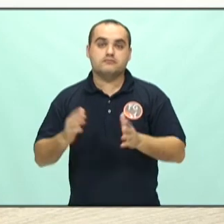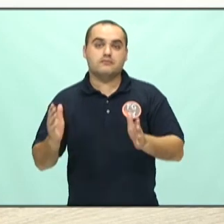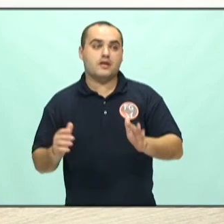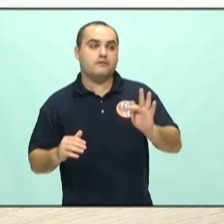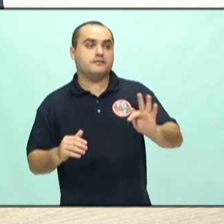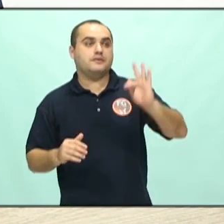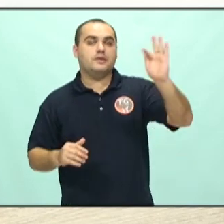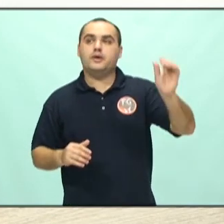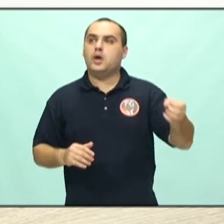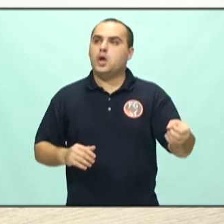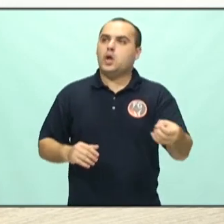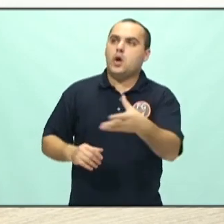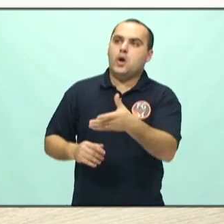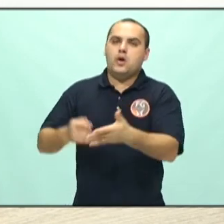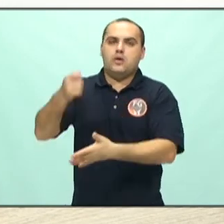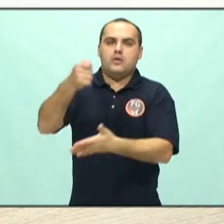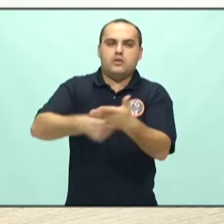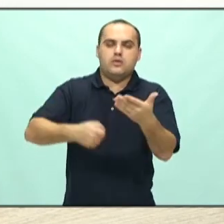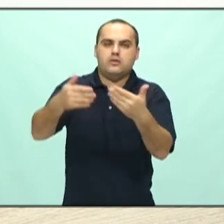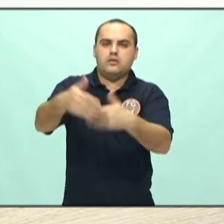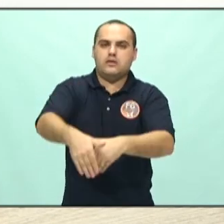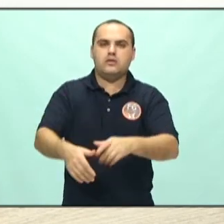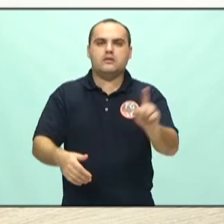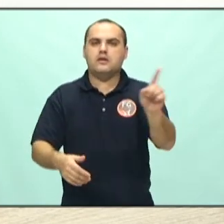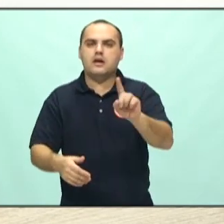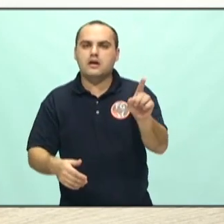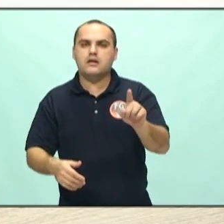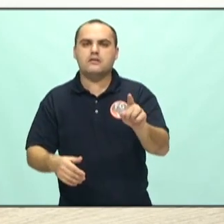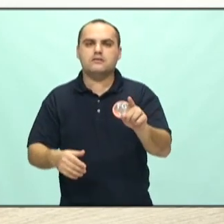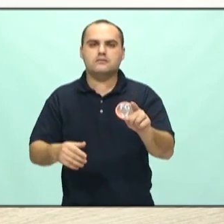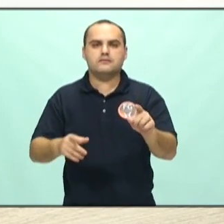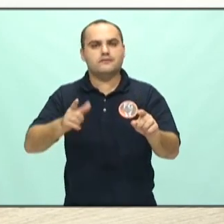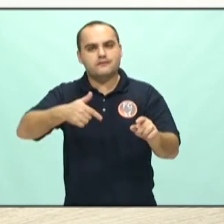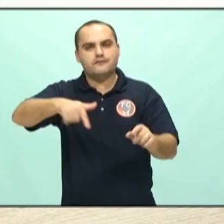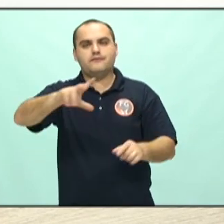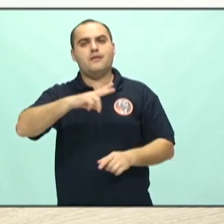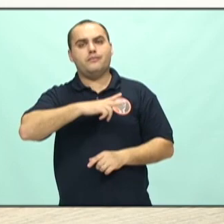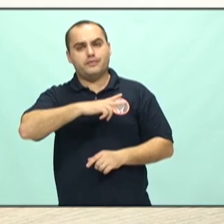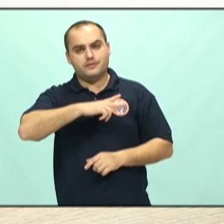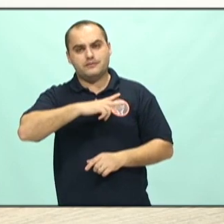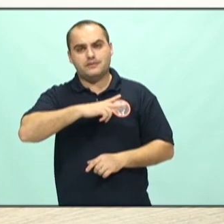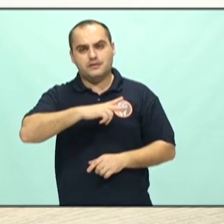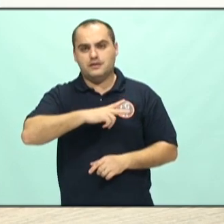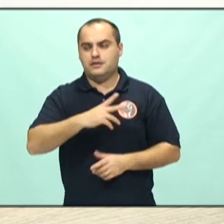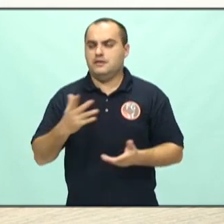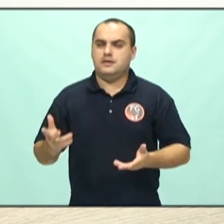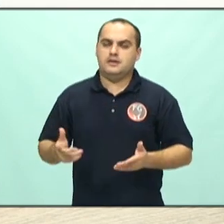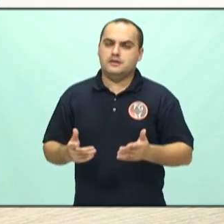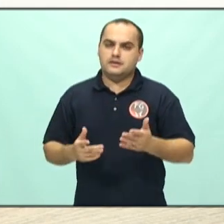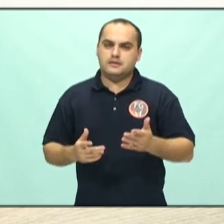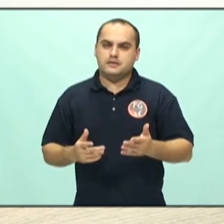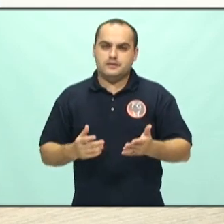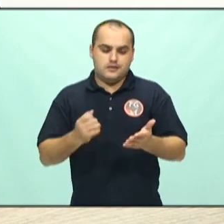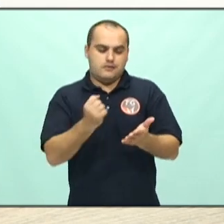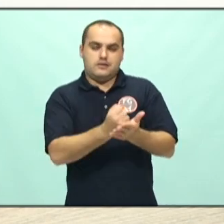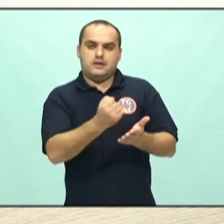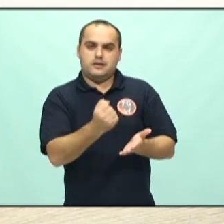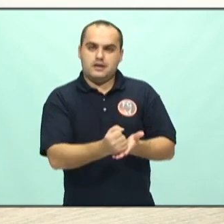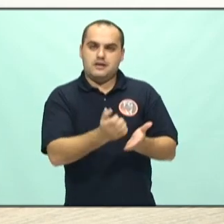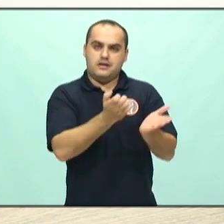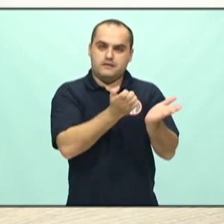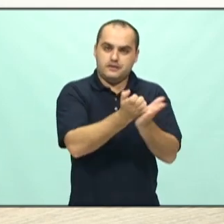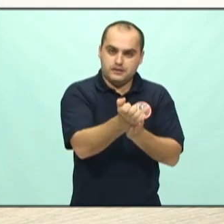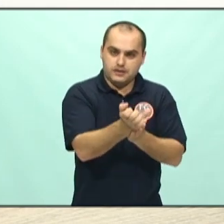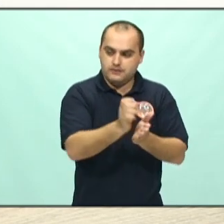para um novo concurso público, e sim para um processo de terceirização. Então, ao invés de eu fazer um concurso público para suprir